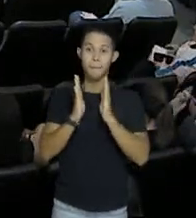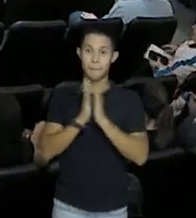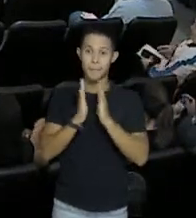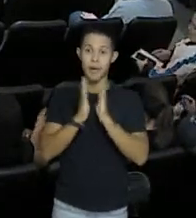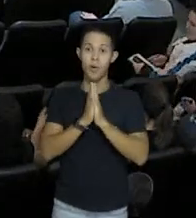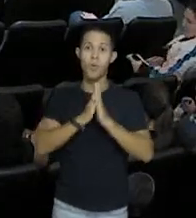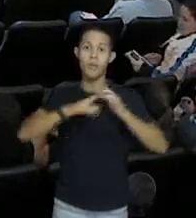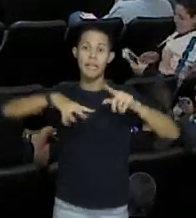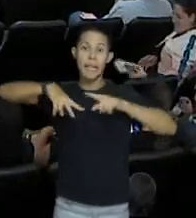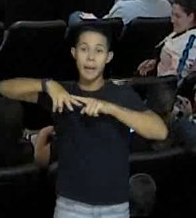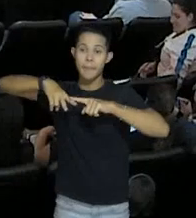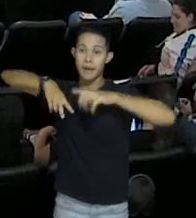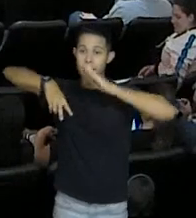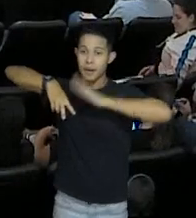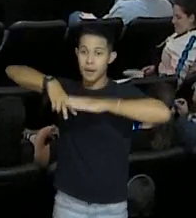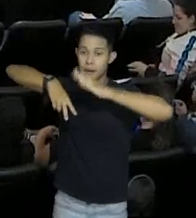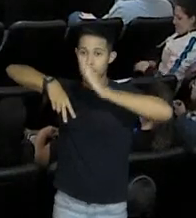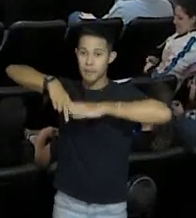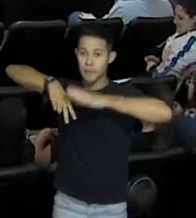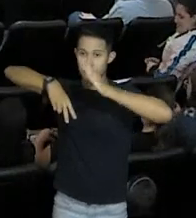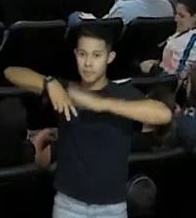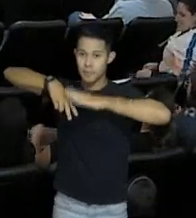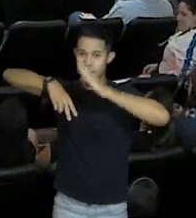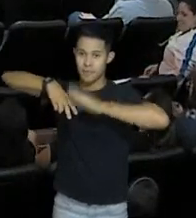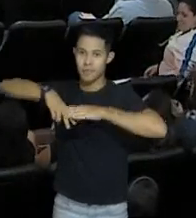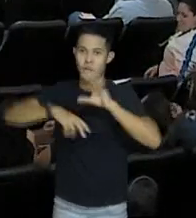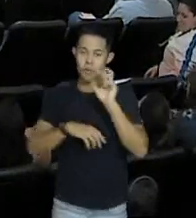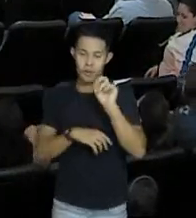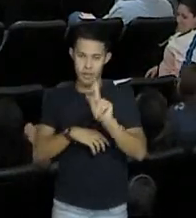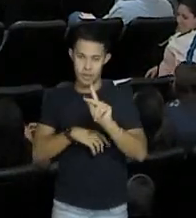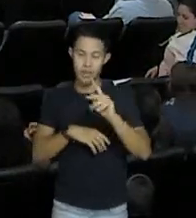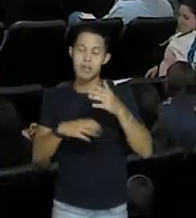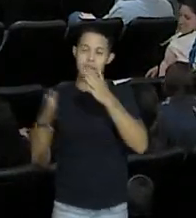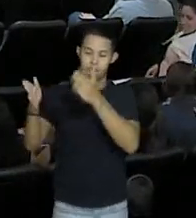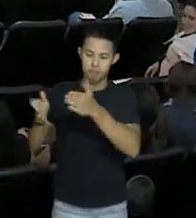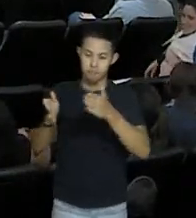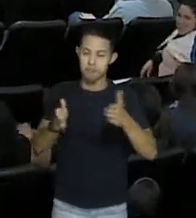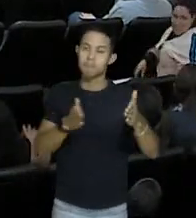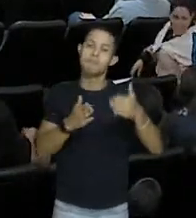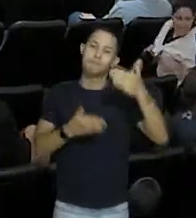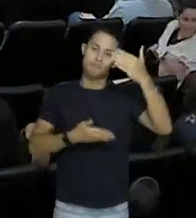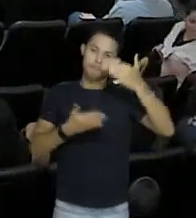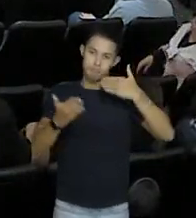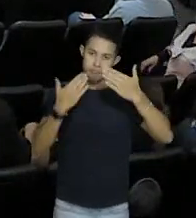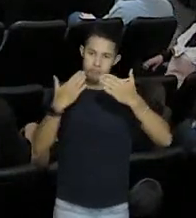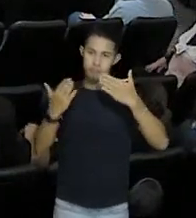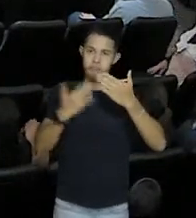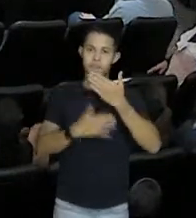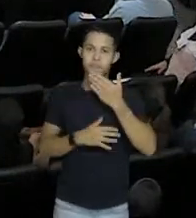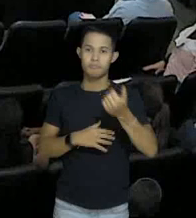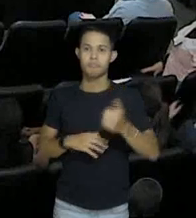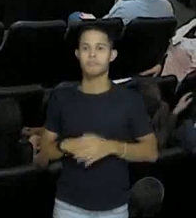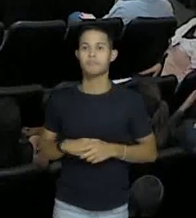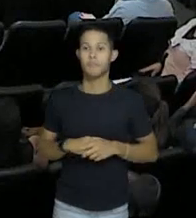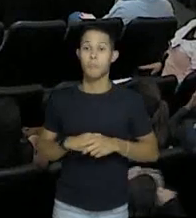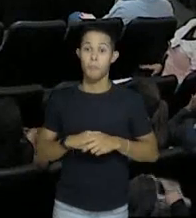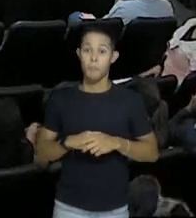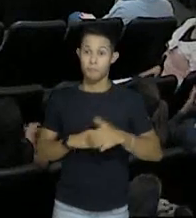coxa, para oxigenar um pouco. E aí, na sequência, a gente já vai falar um pouquinho mais sobre processamento.